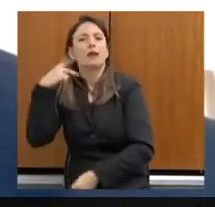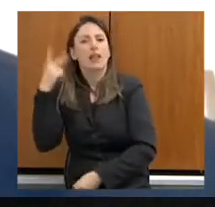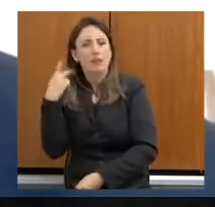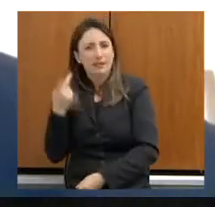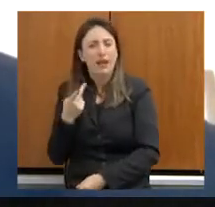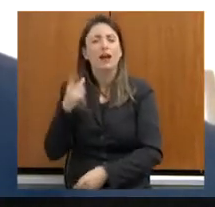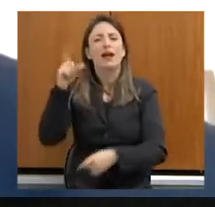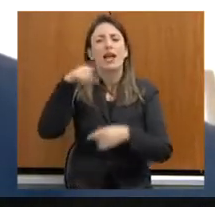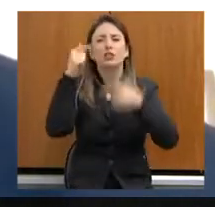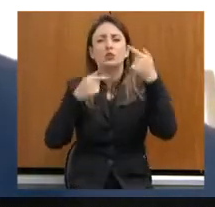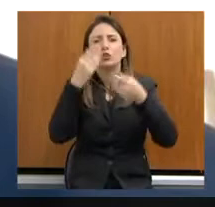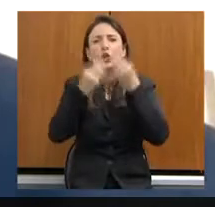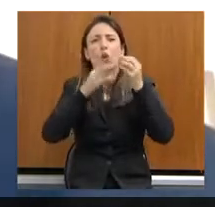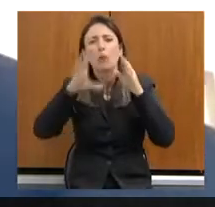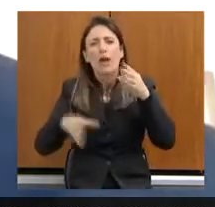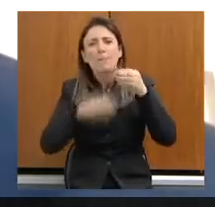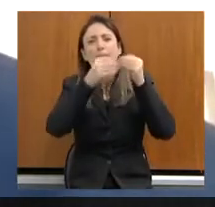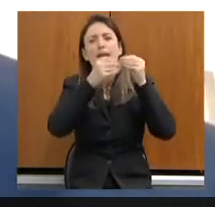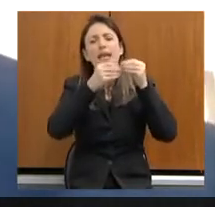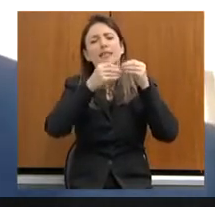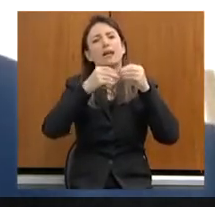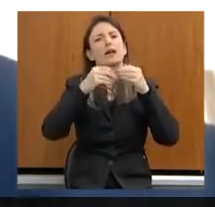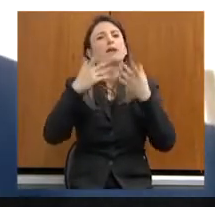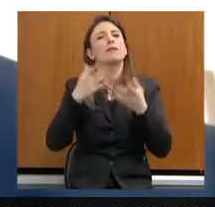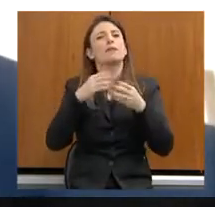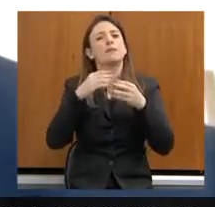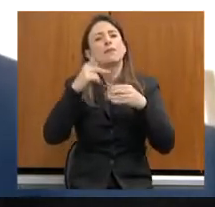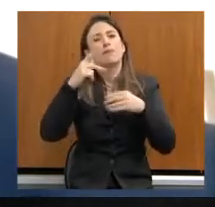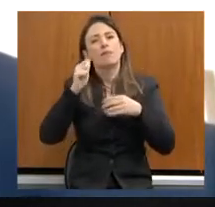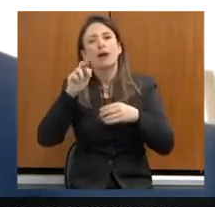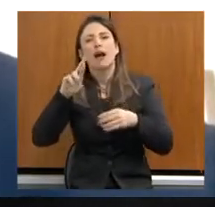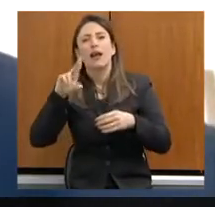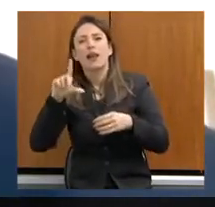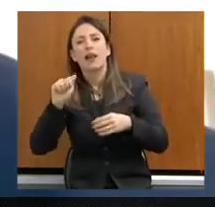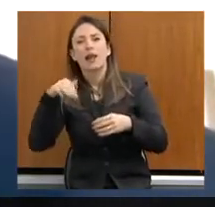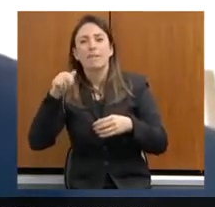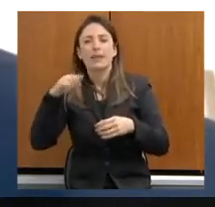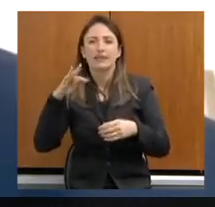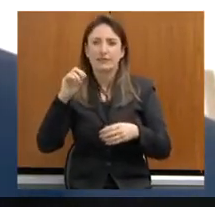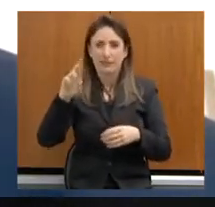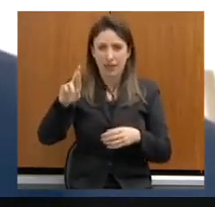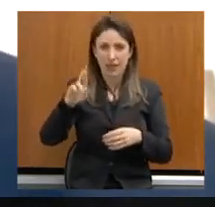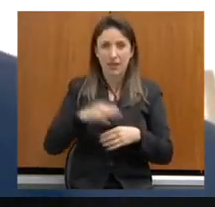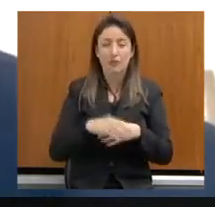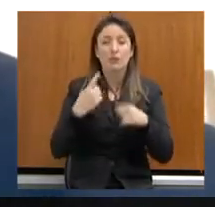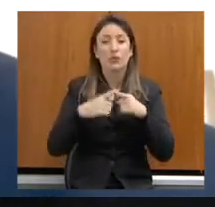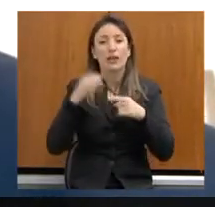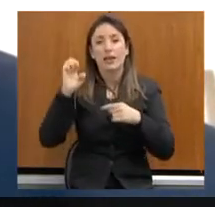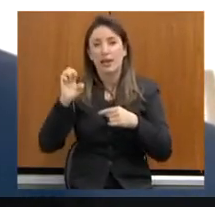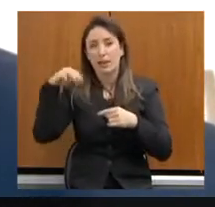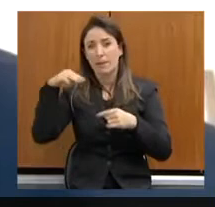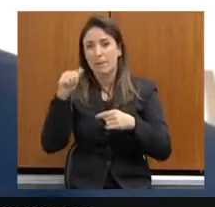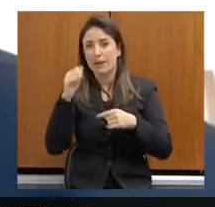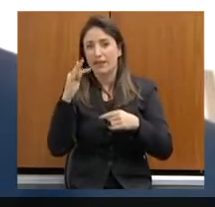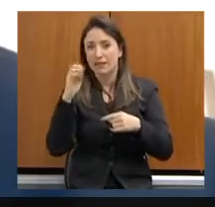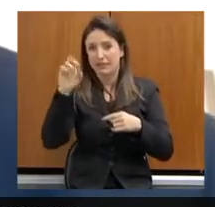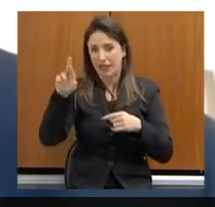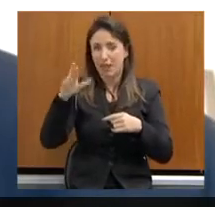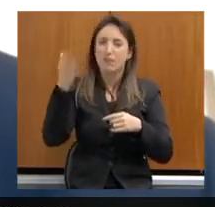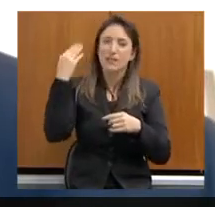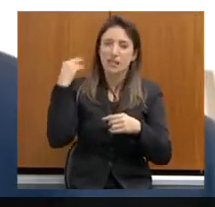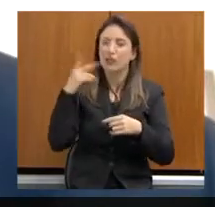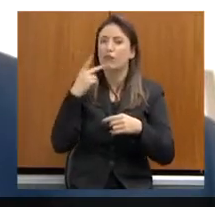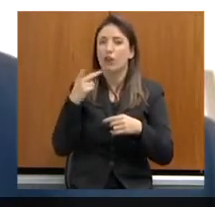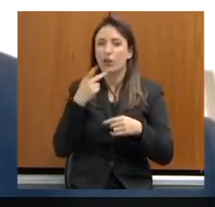eu tô falando aqui de um resíduo ainda presente nela até volume pequeno não corre uma terra época disse que havia